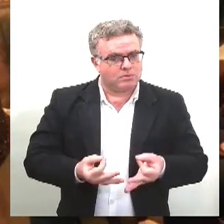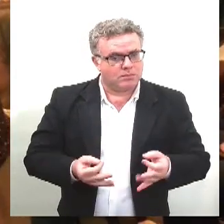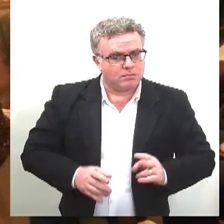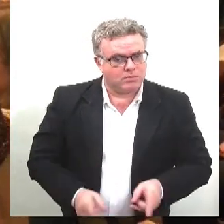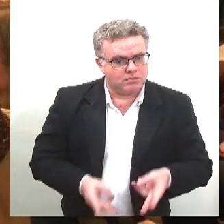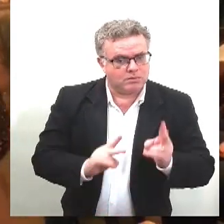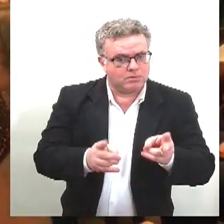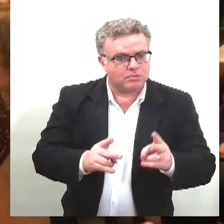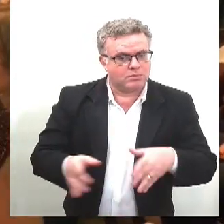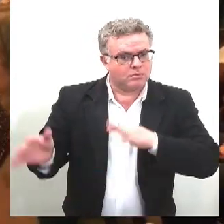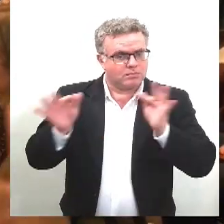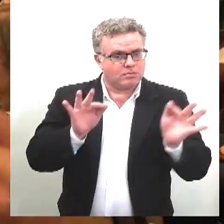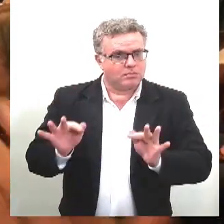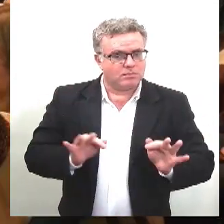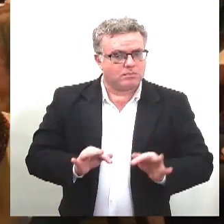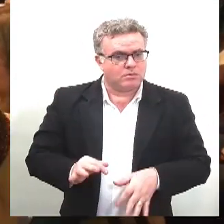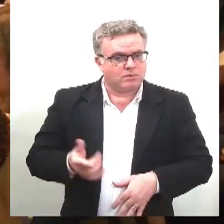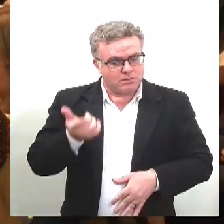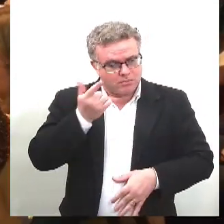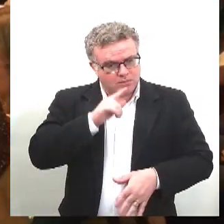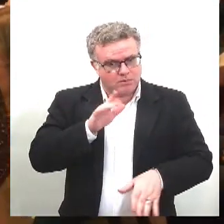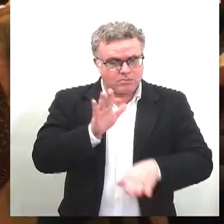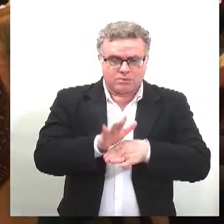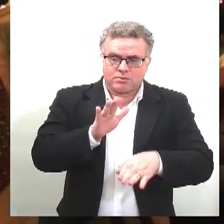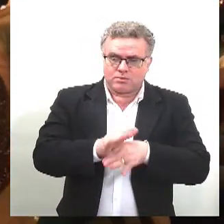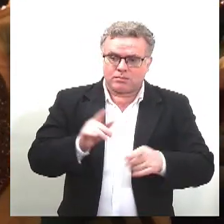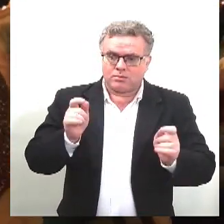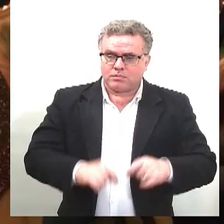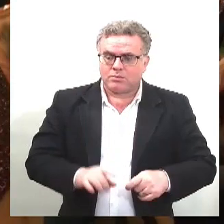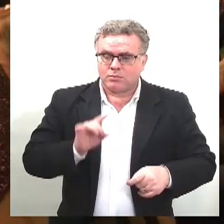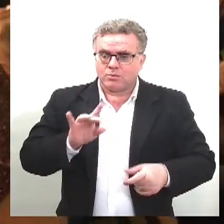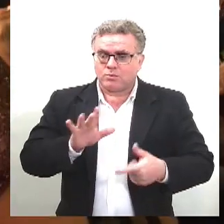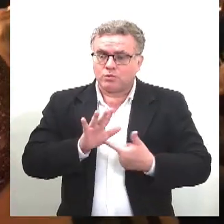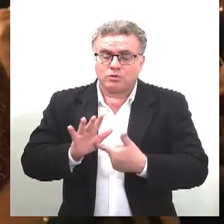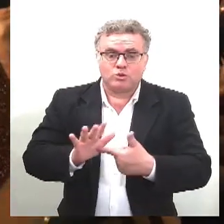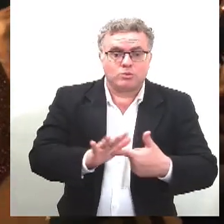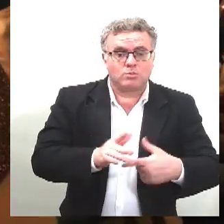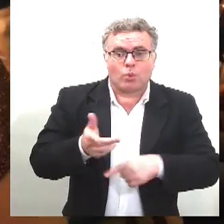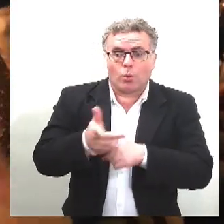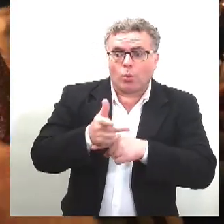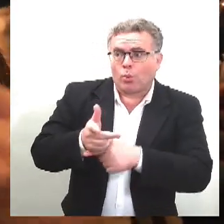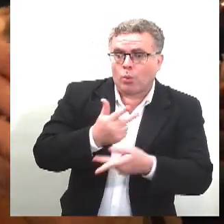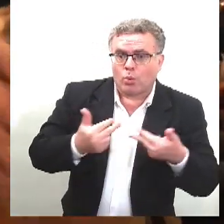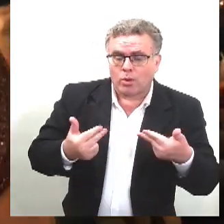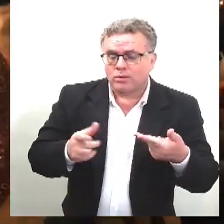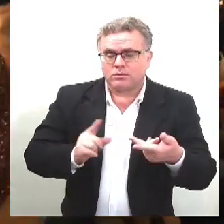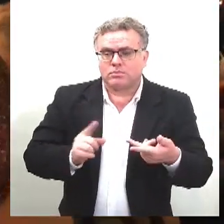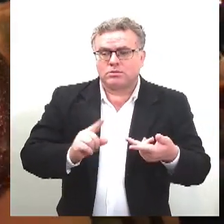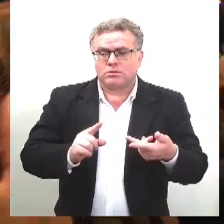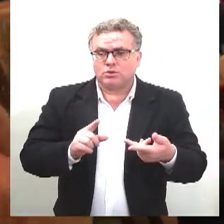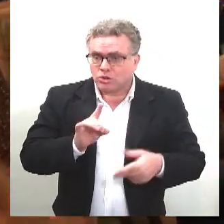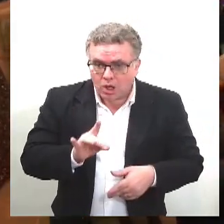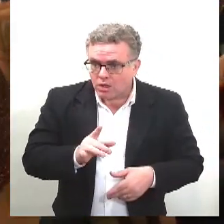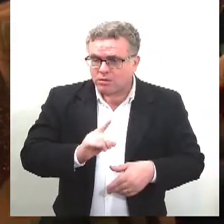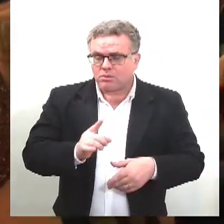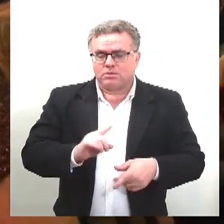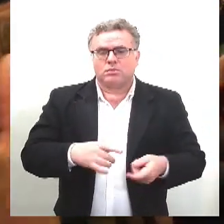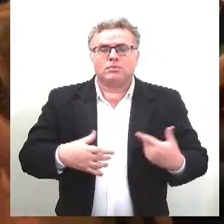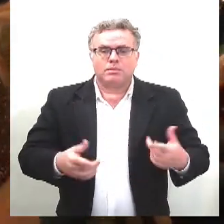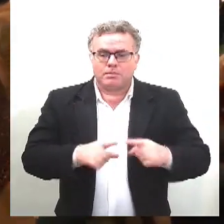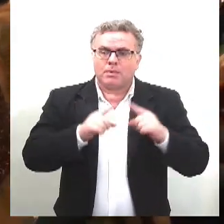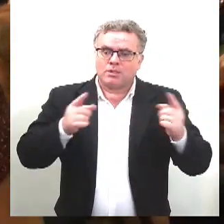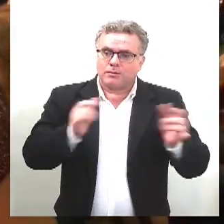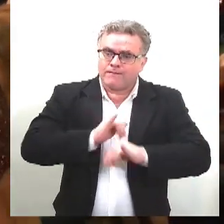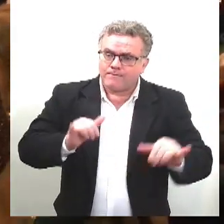de poder contribuir, não só com as imagens que a gente produz de Sergipe na TV Alesa, mas com as informações do